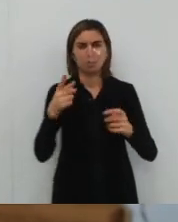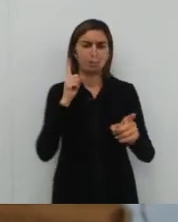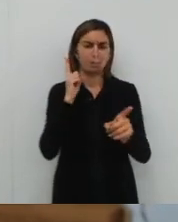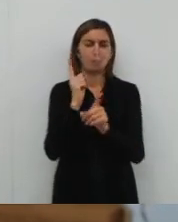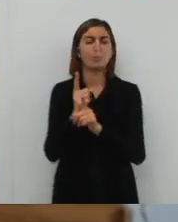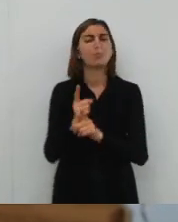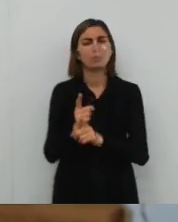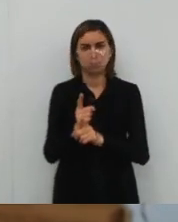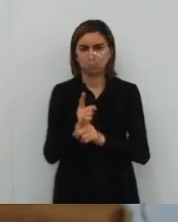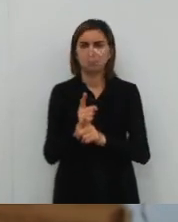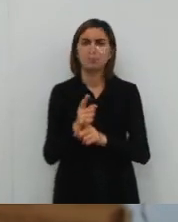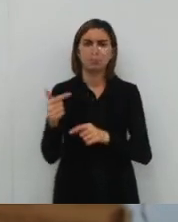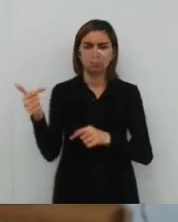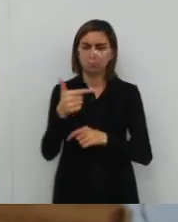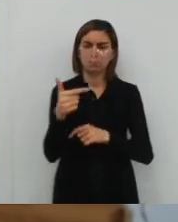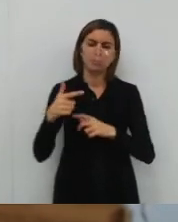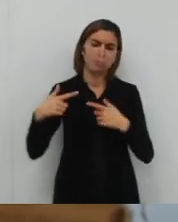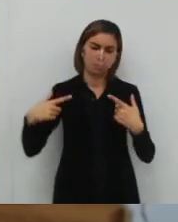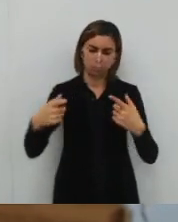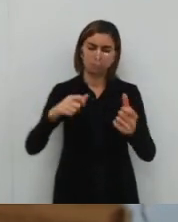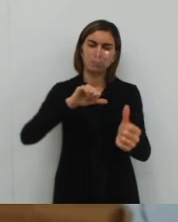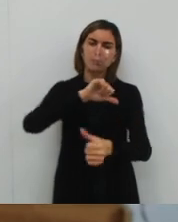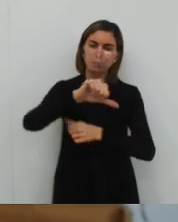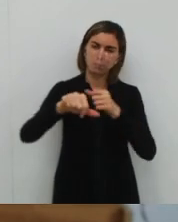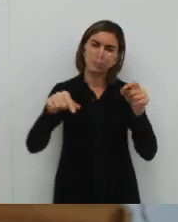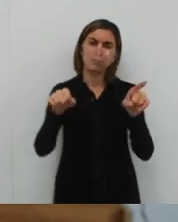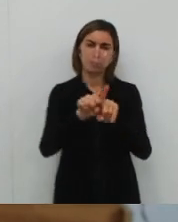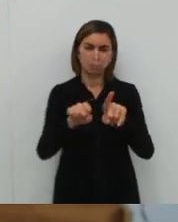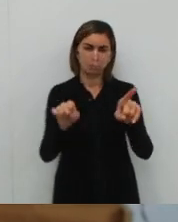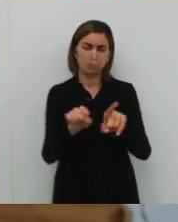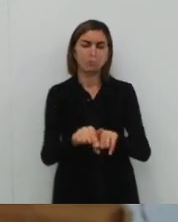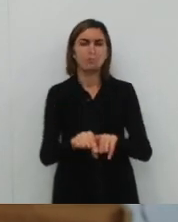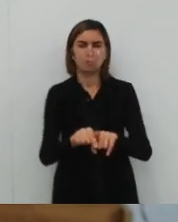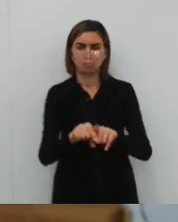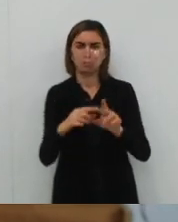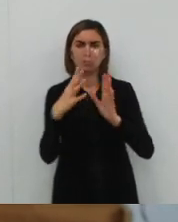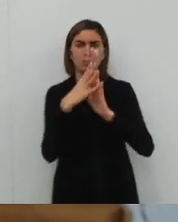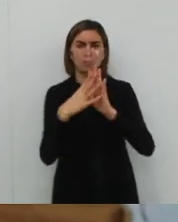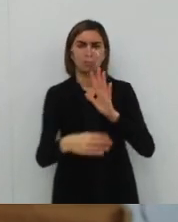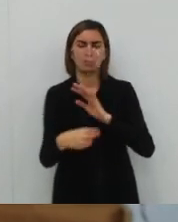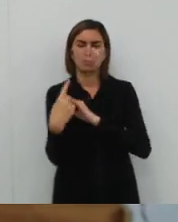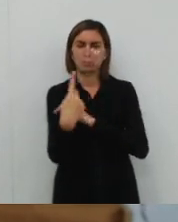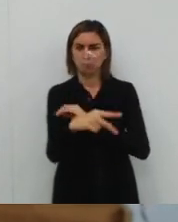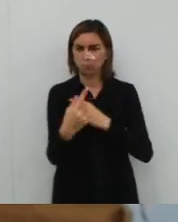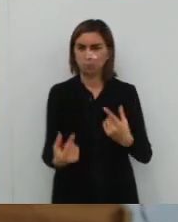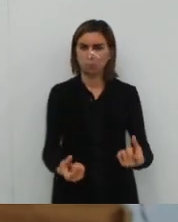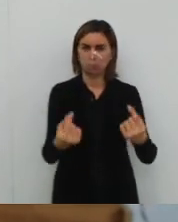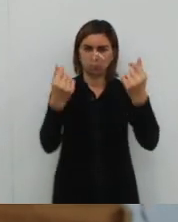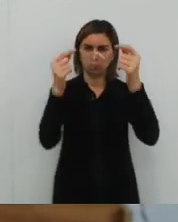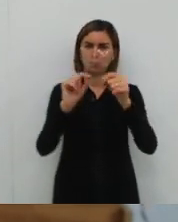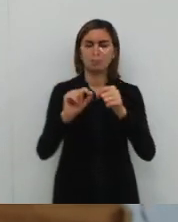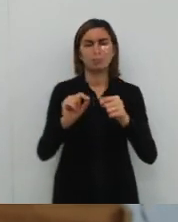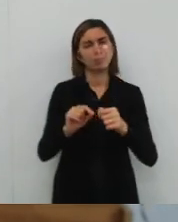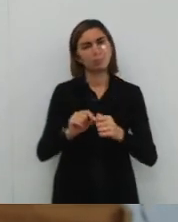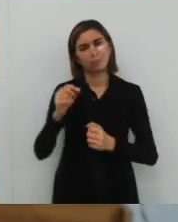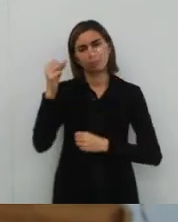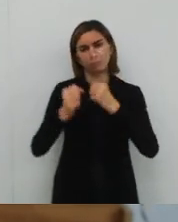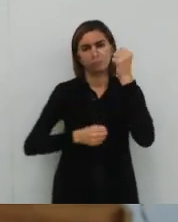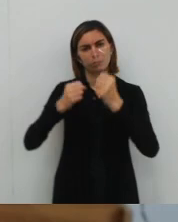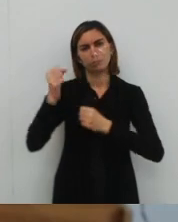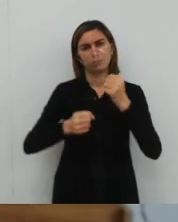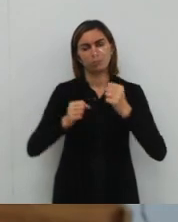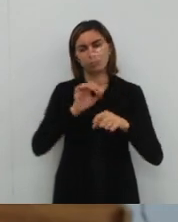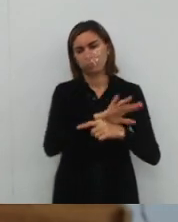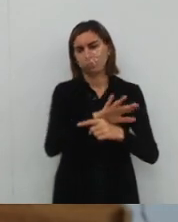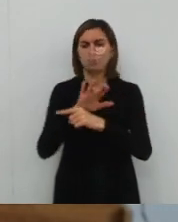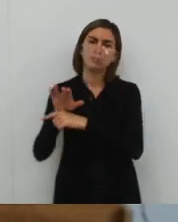encontrada após Segunda Guerra para mudar também a matriz econômica e produção dessas indústrias para atender